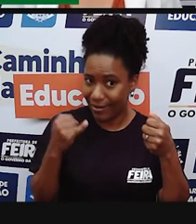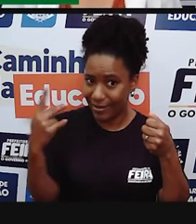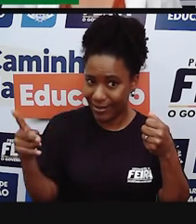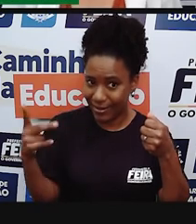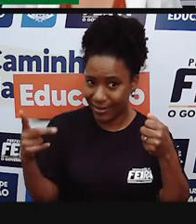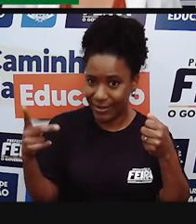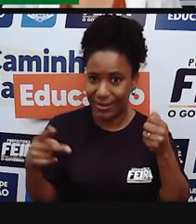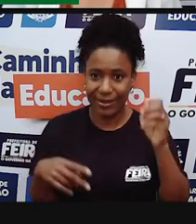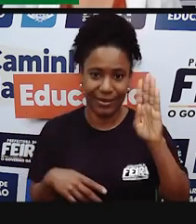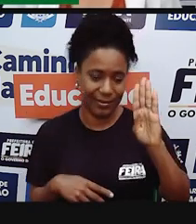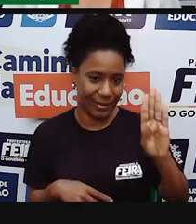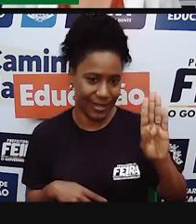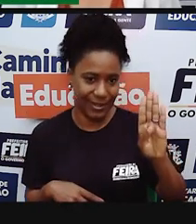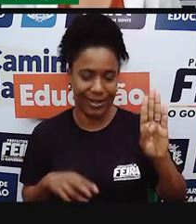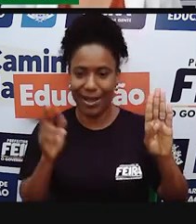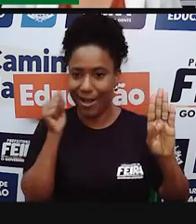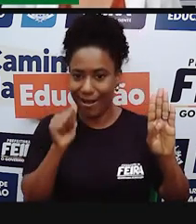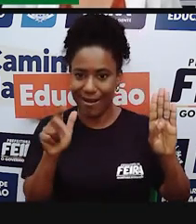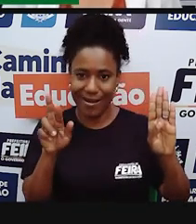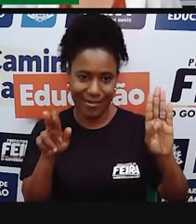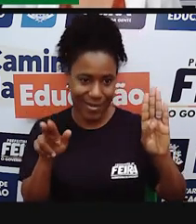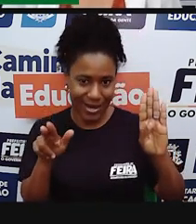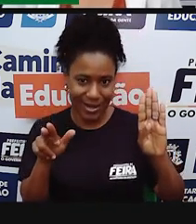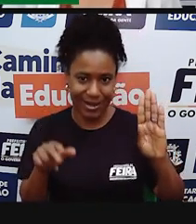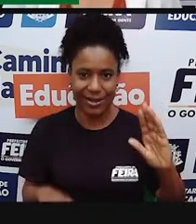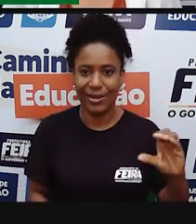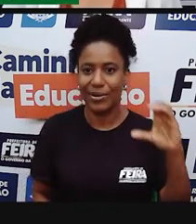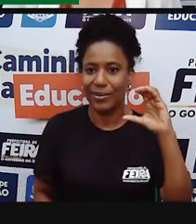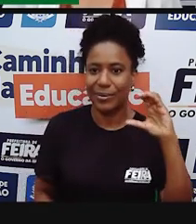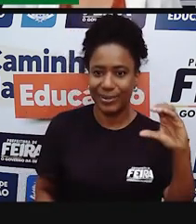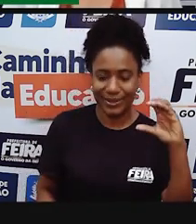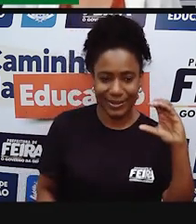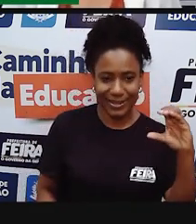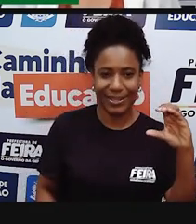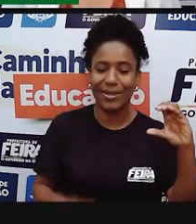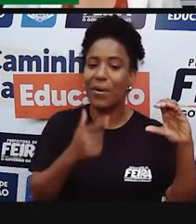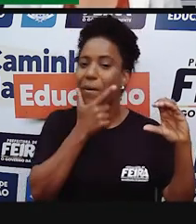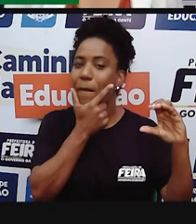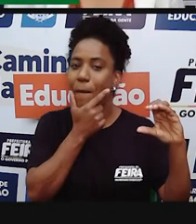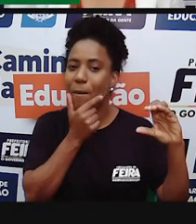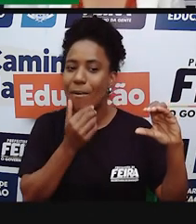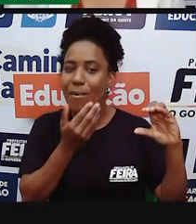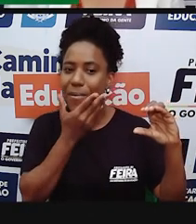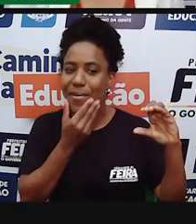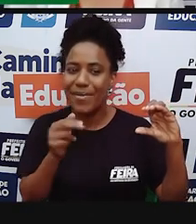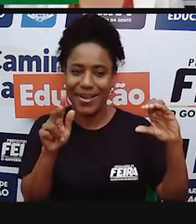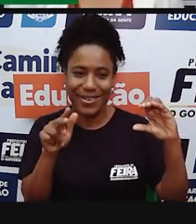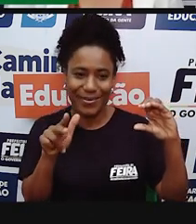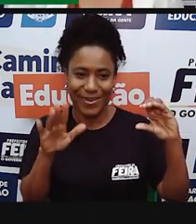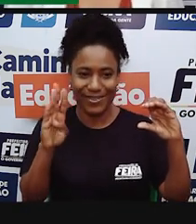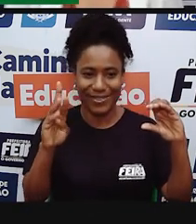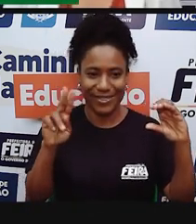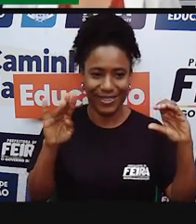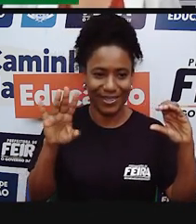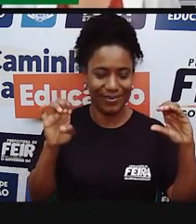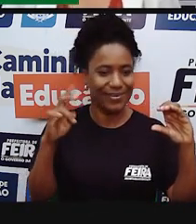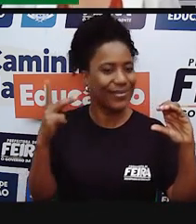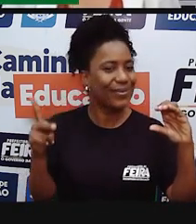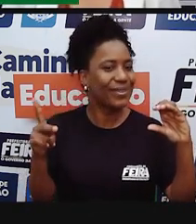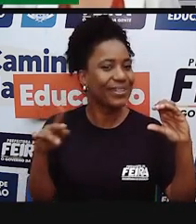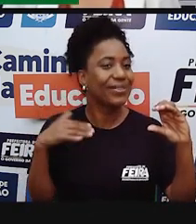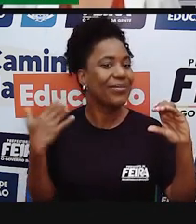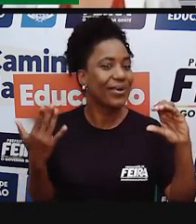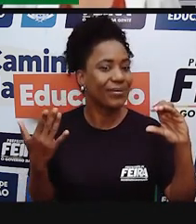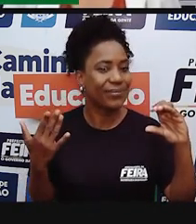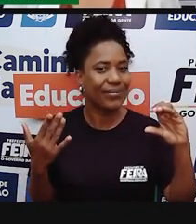irmã de buscar menor e as bolsas Brother o Eliel irmão de Deus tá conforme o